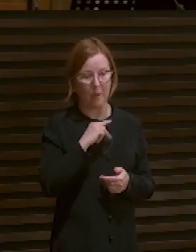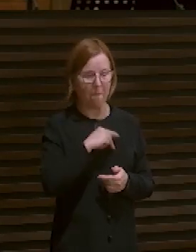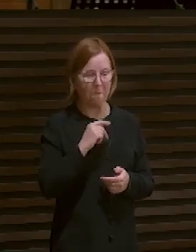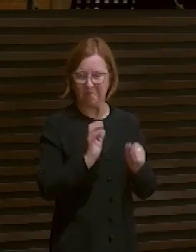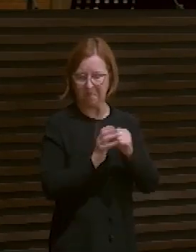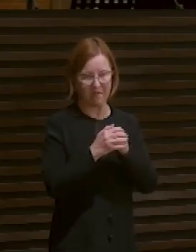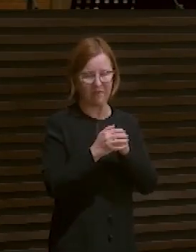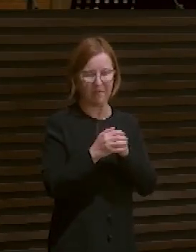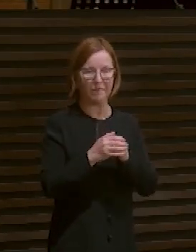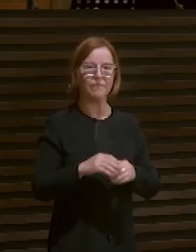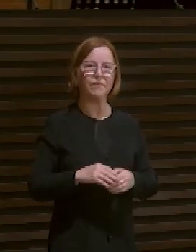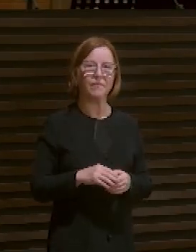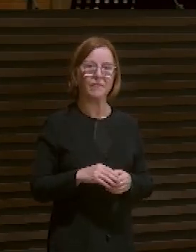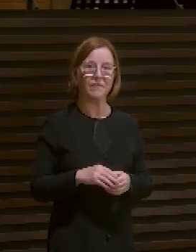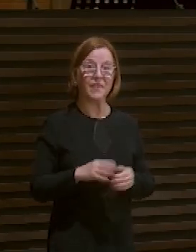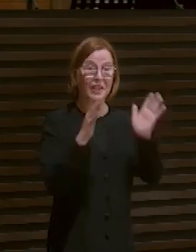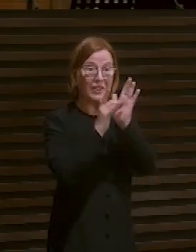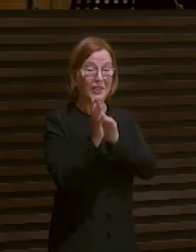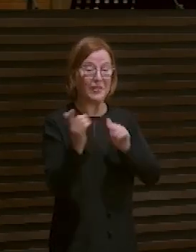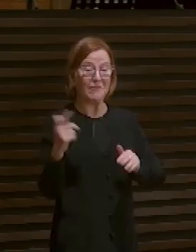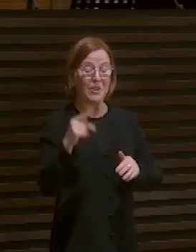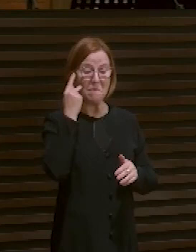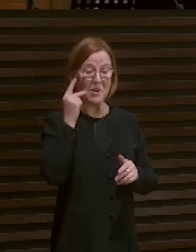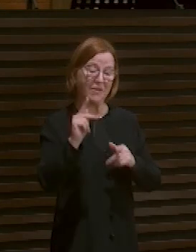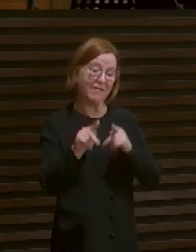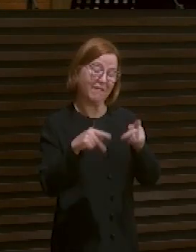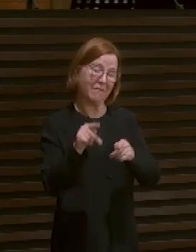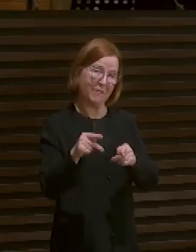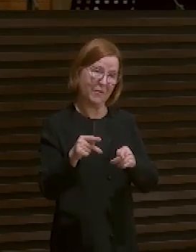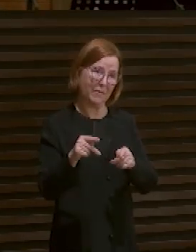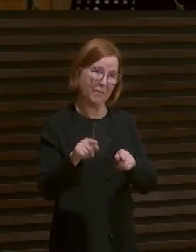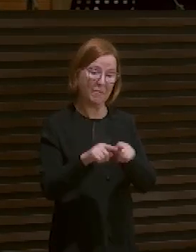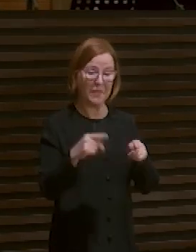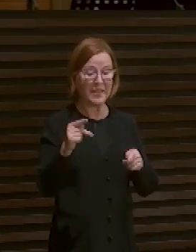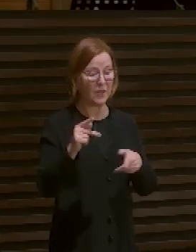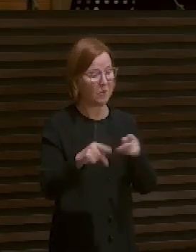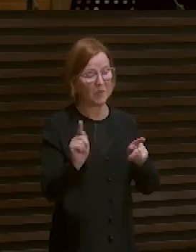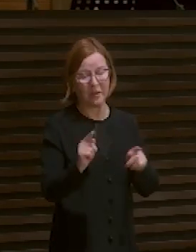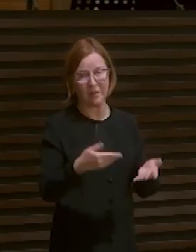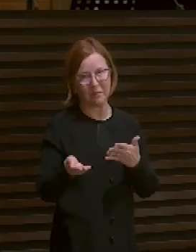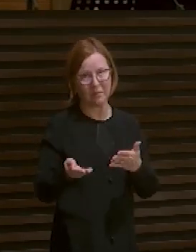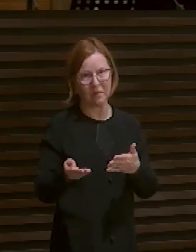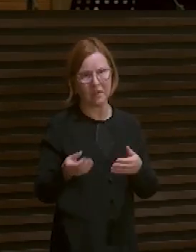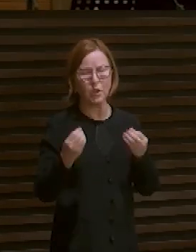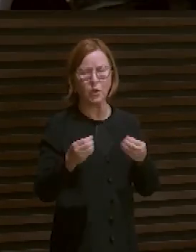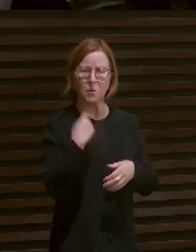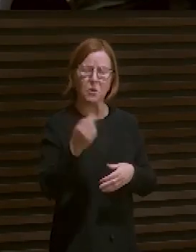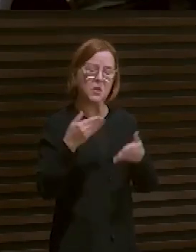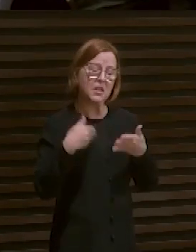aqui veio para o que era seus, os seus não receberam. E como é que a gente nasce de